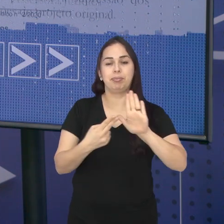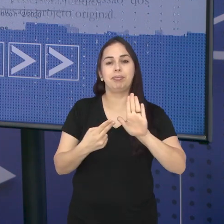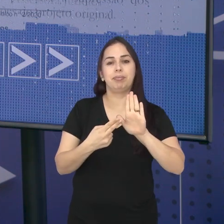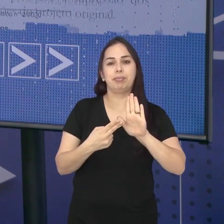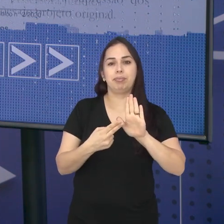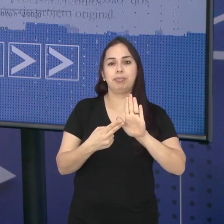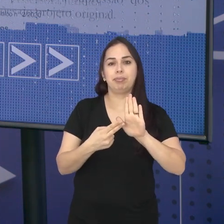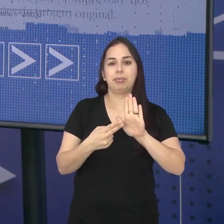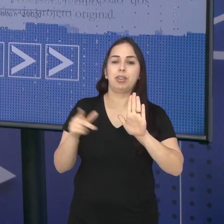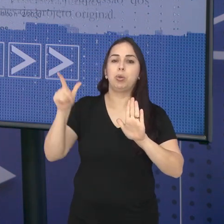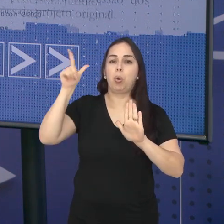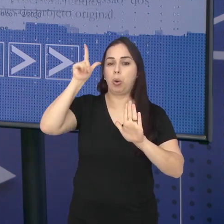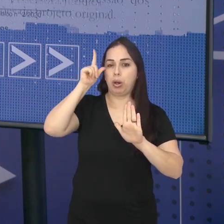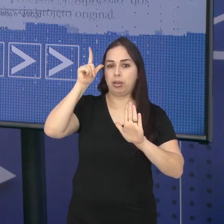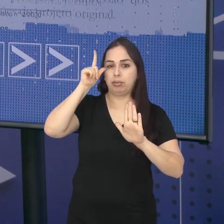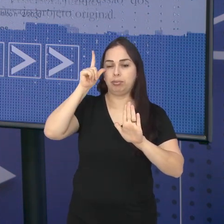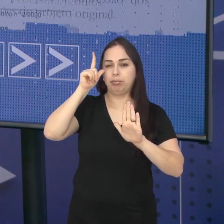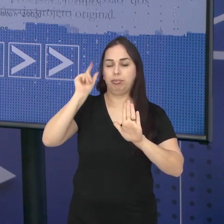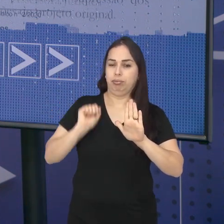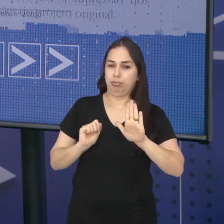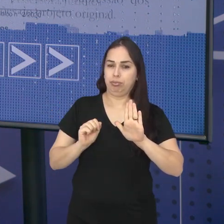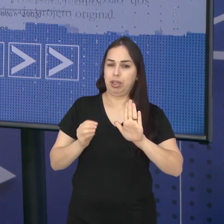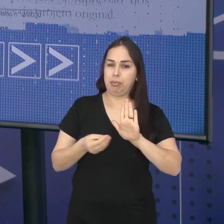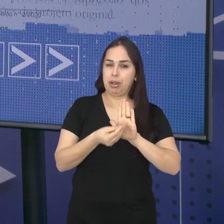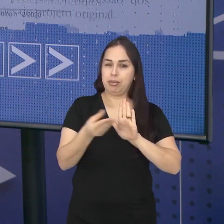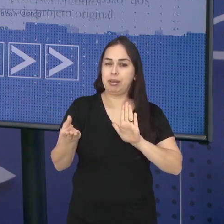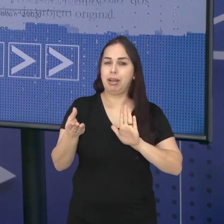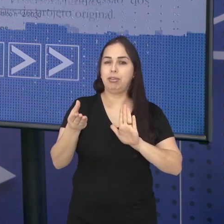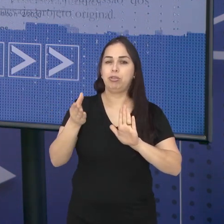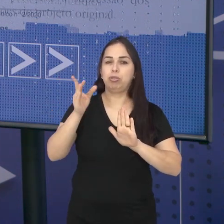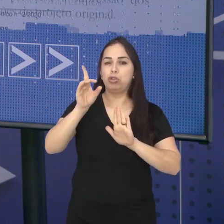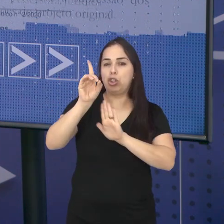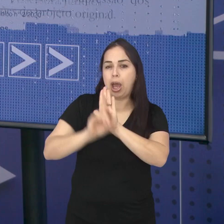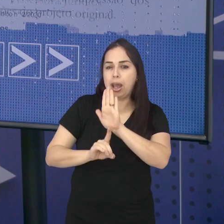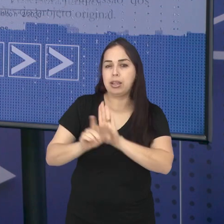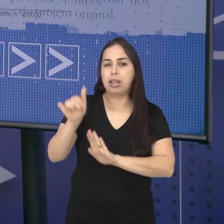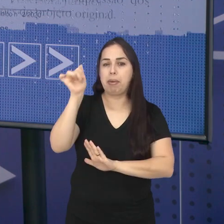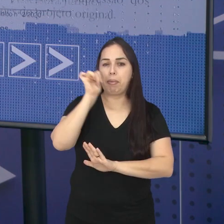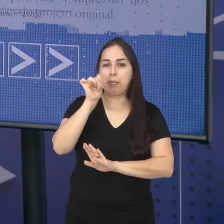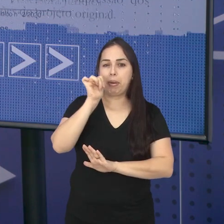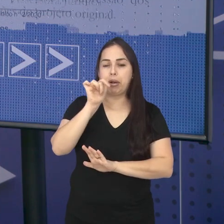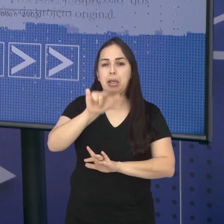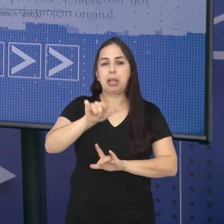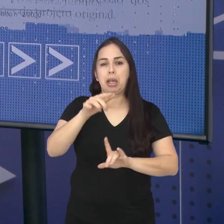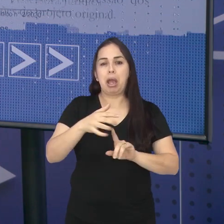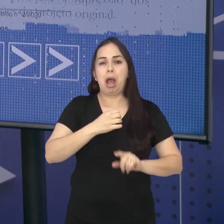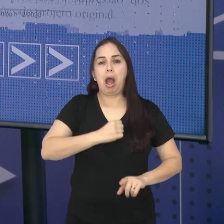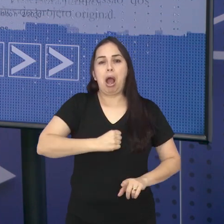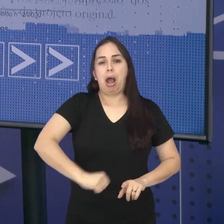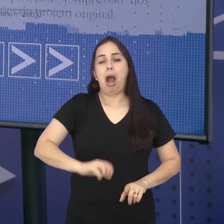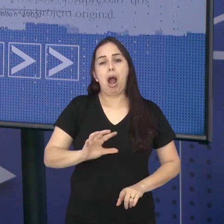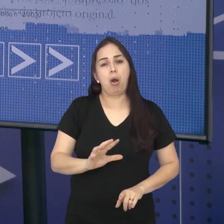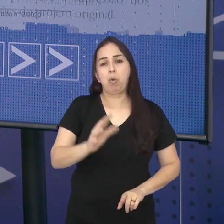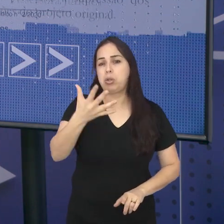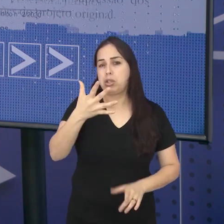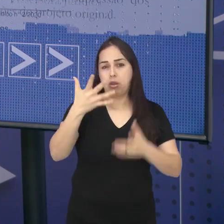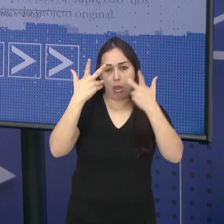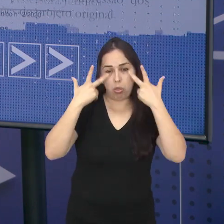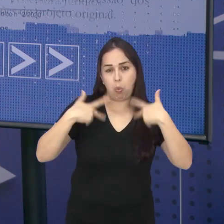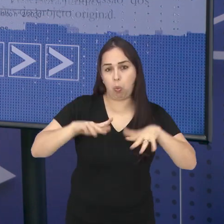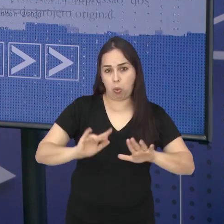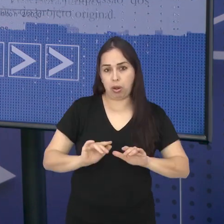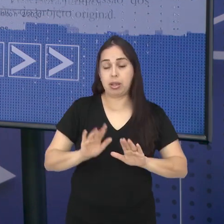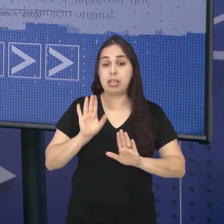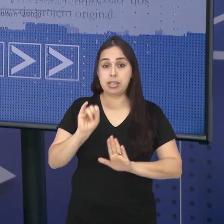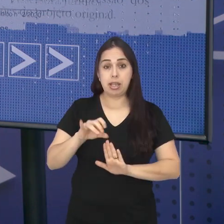é de autoria do vereador Lino Bispo para garantir os direitos de mulheres que sofreram com a pedra gestacional caso esta